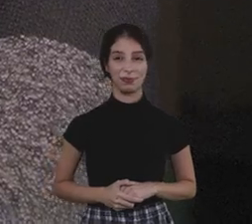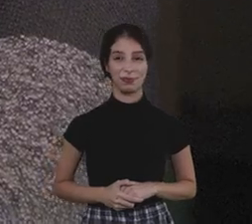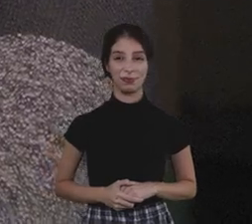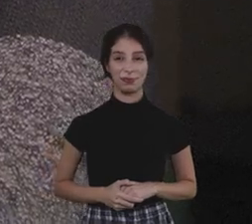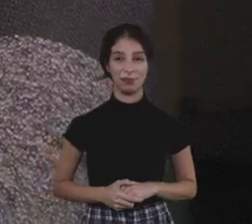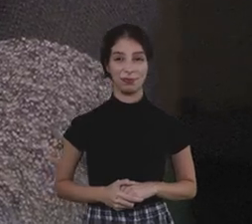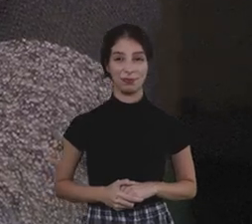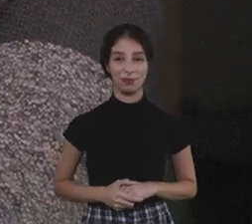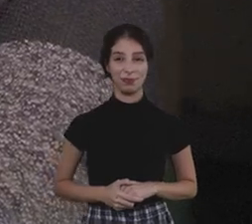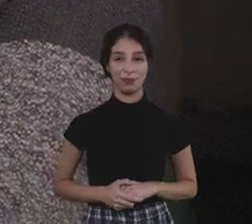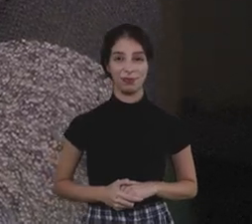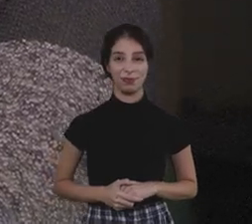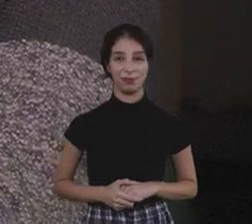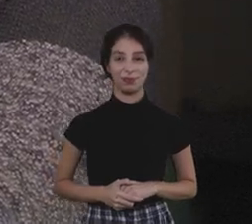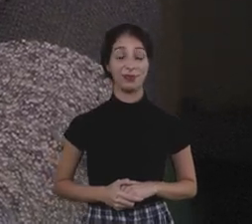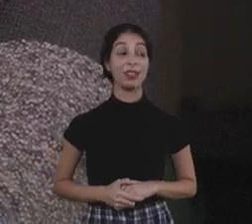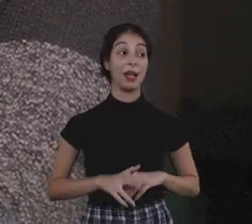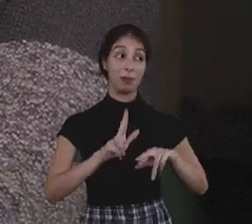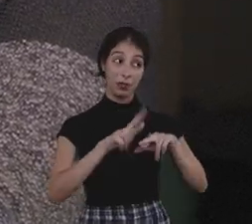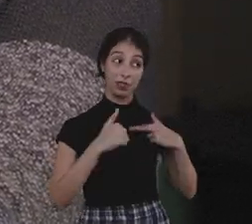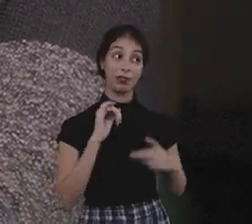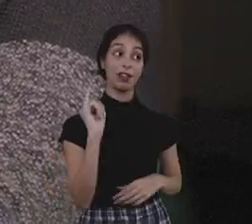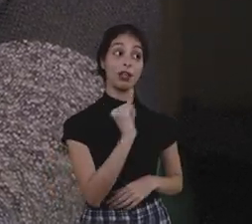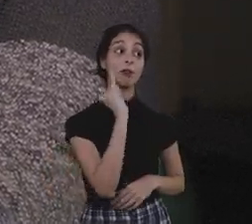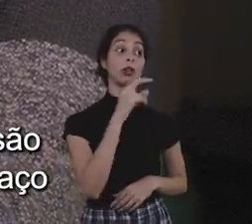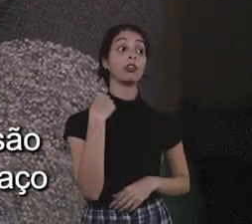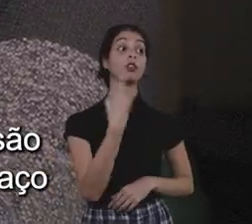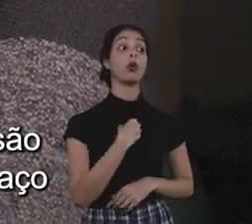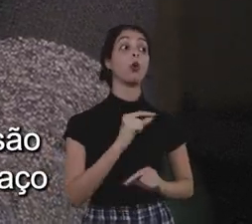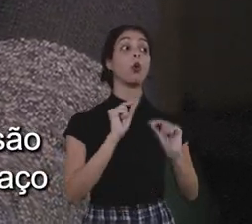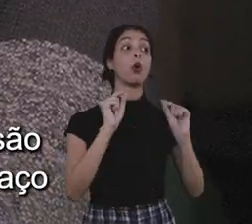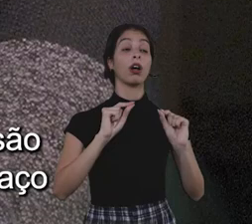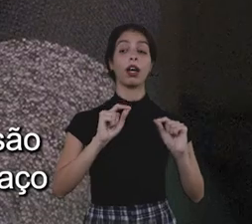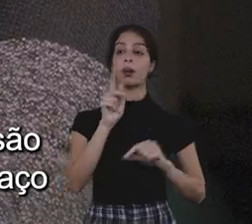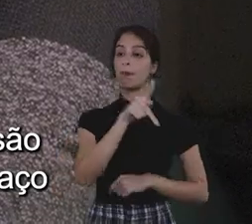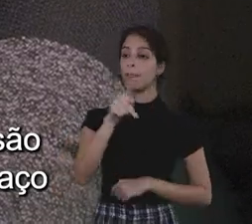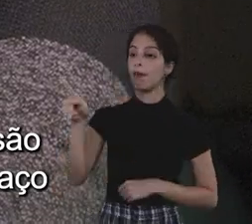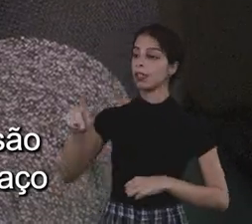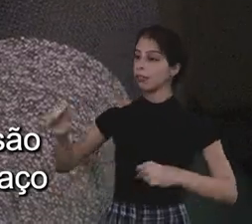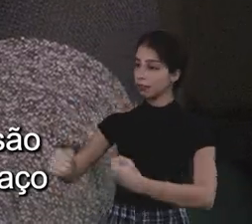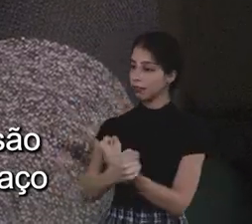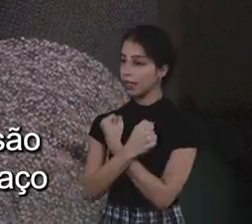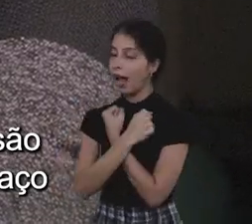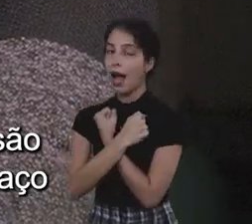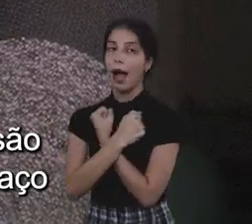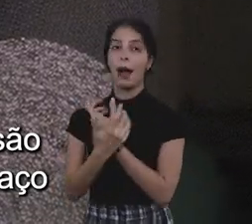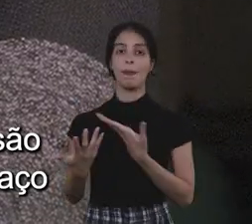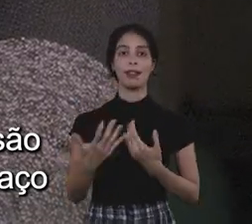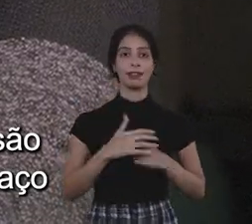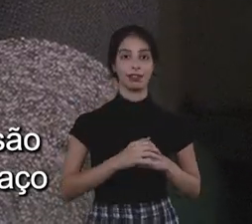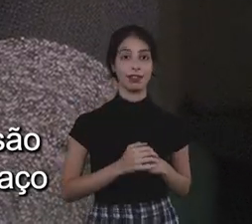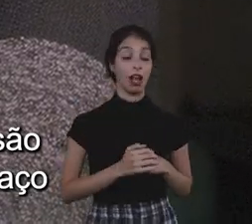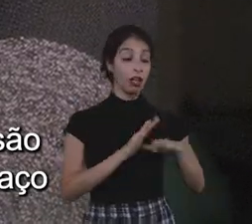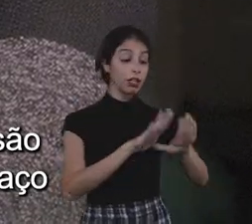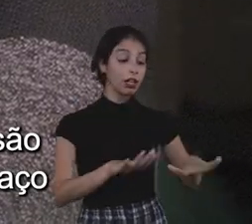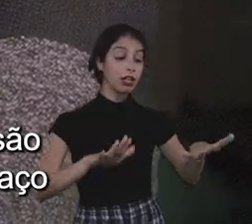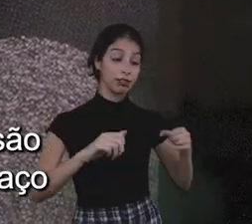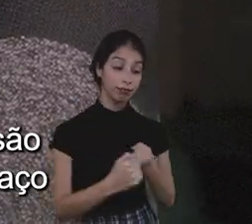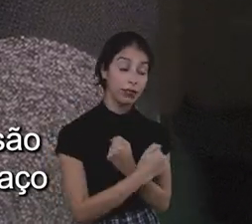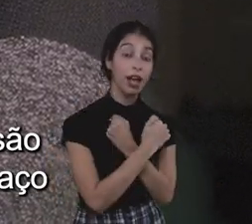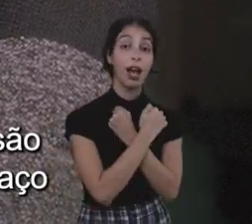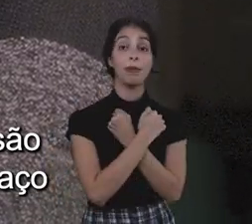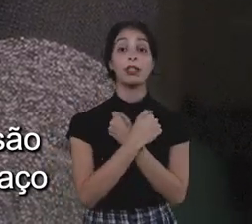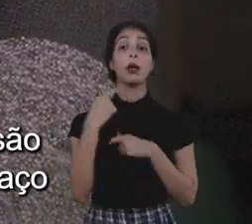tão importante a gente abraçar os os os professores as professoras do desses garotos garotas porque